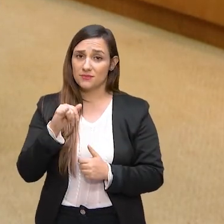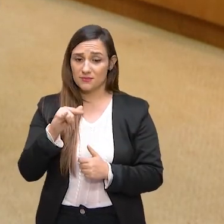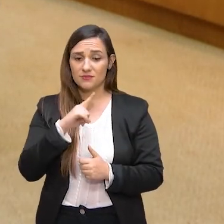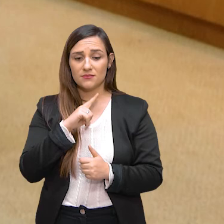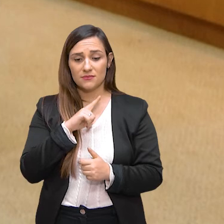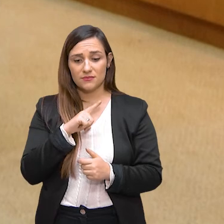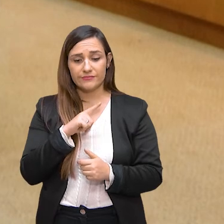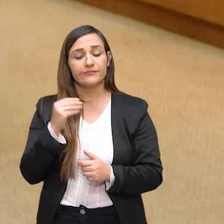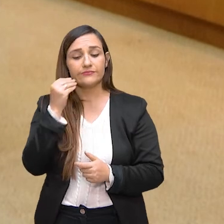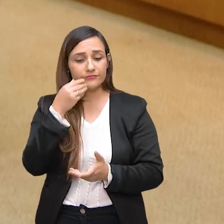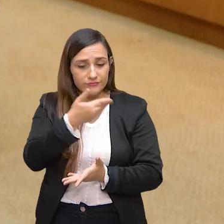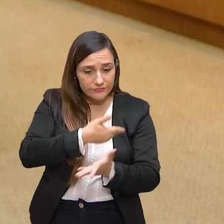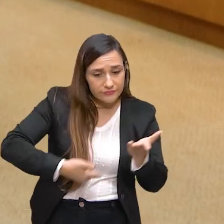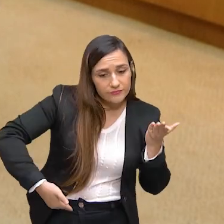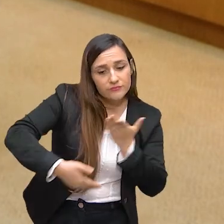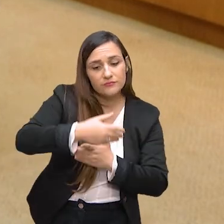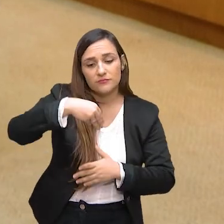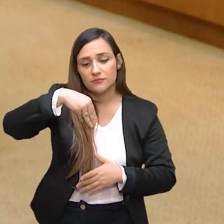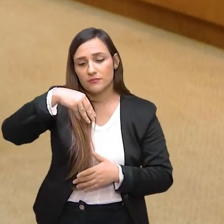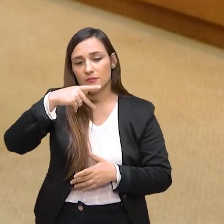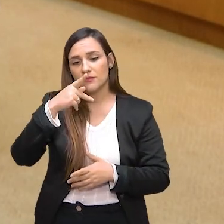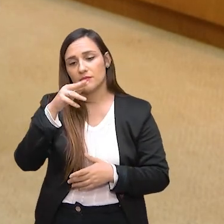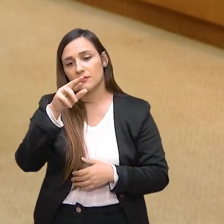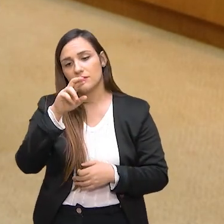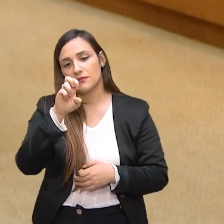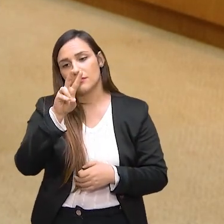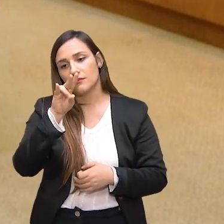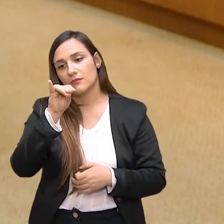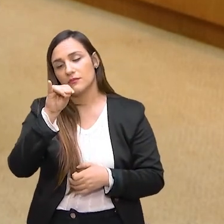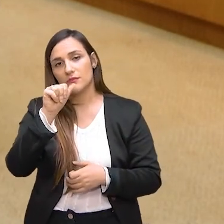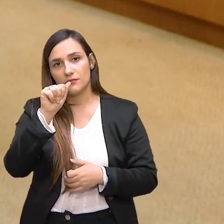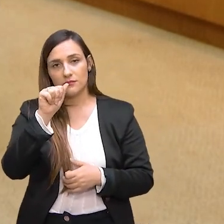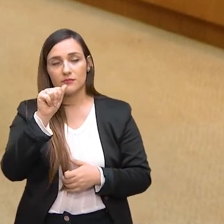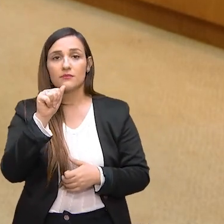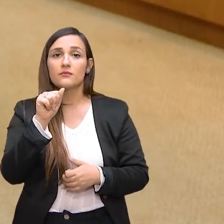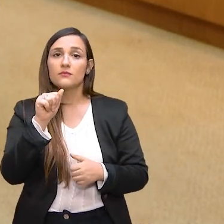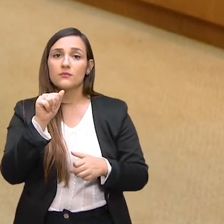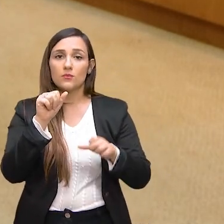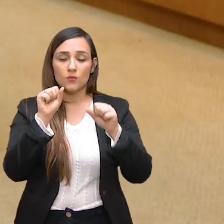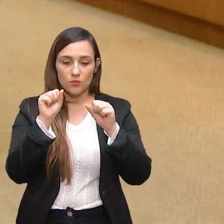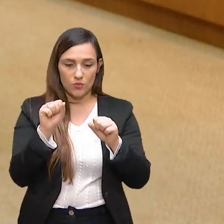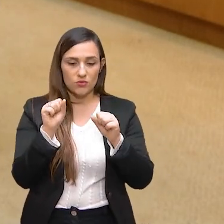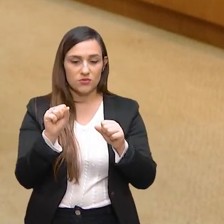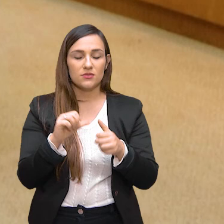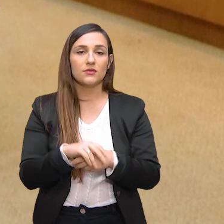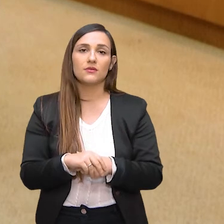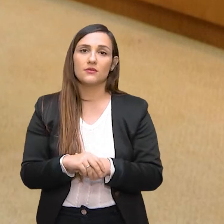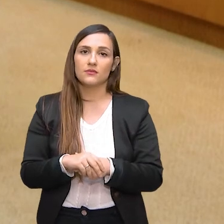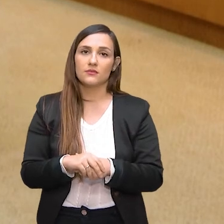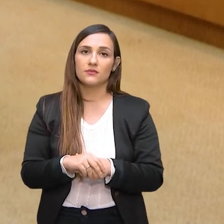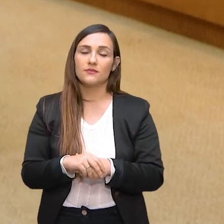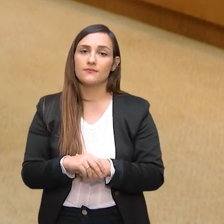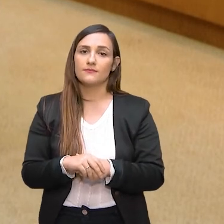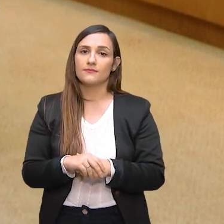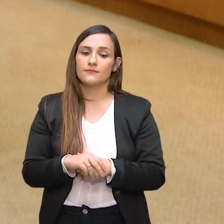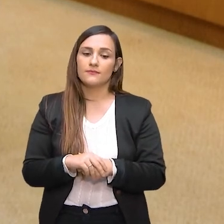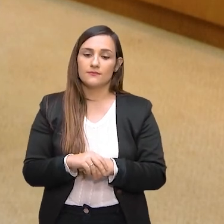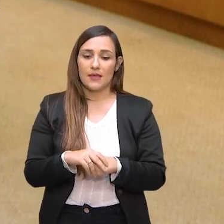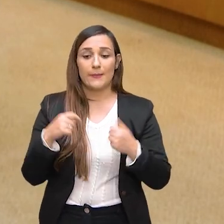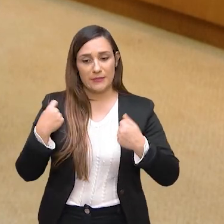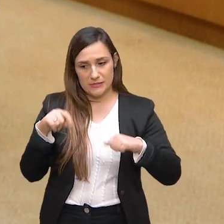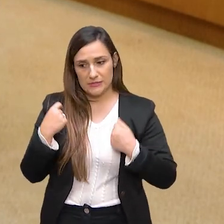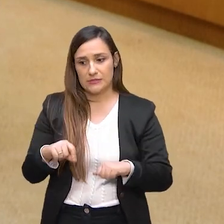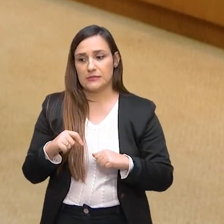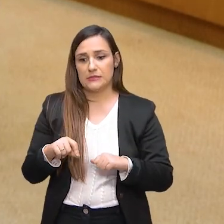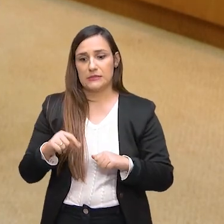criada a mediação prévia, então esses núcleos de mediação privados, eles seriam constituídos e as pessoas, para entrar na justiça, teriam que